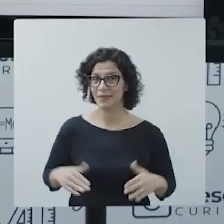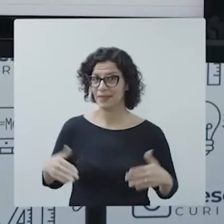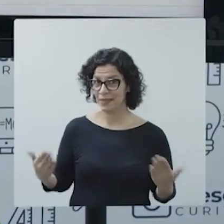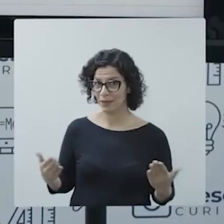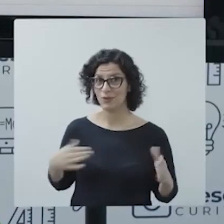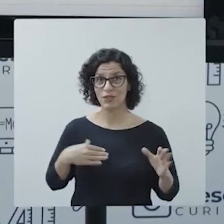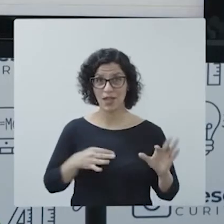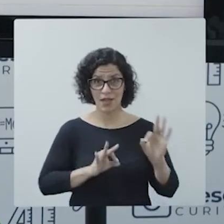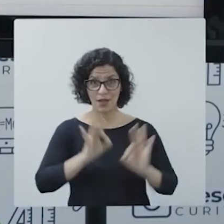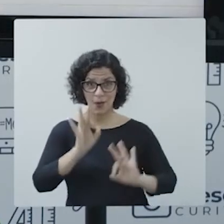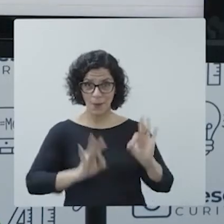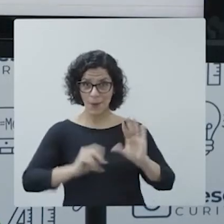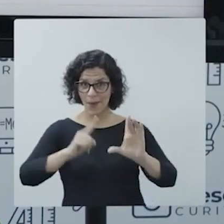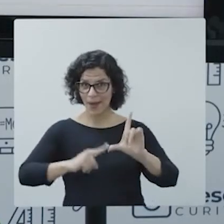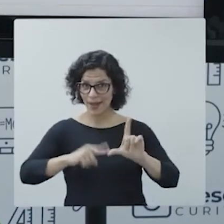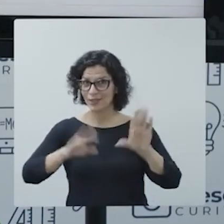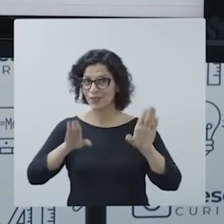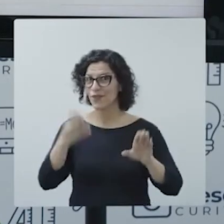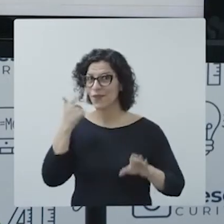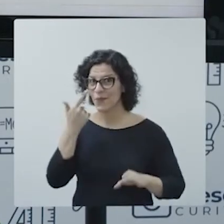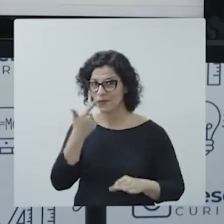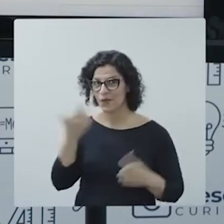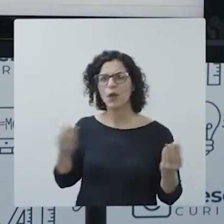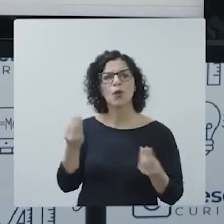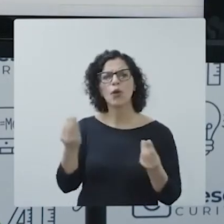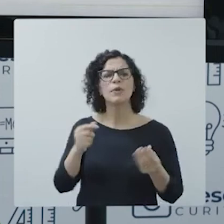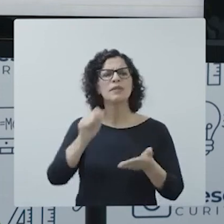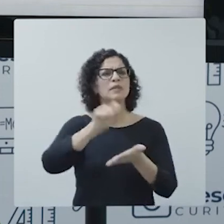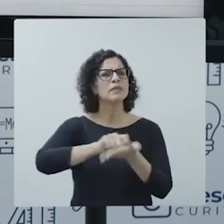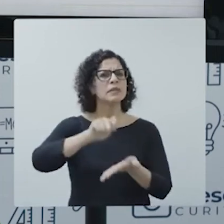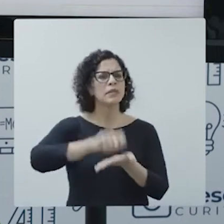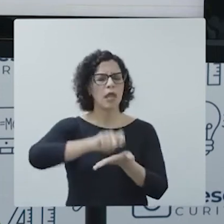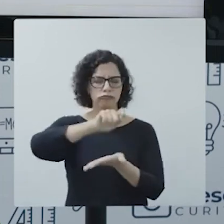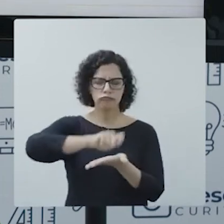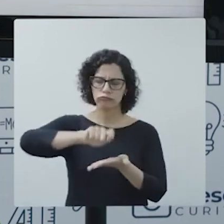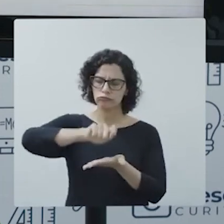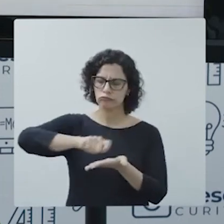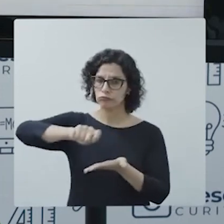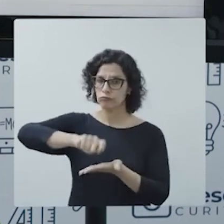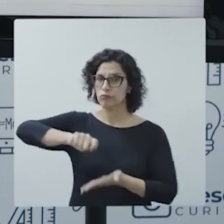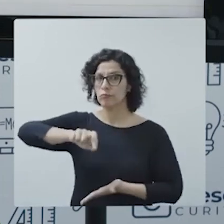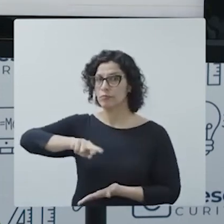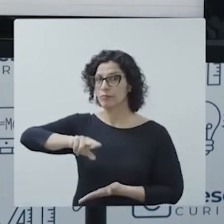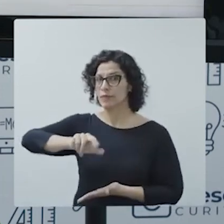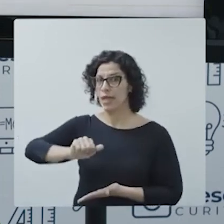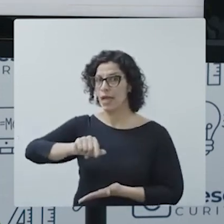Então, pegou seu alfabeto? Vamos lá? Como se escreve raposa?